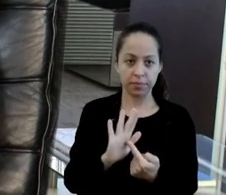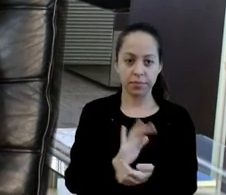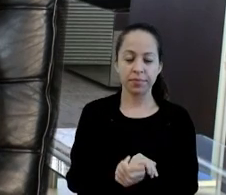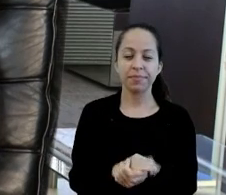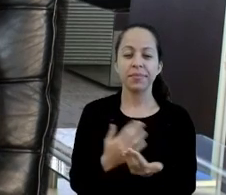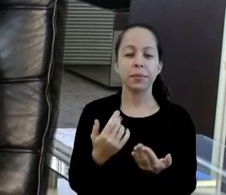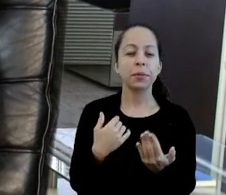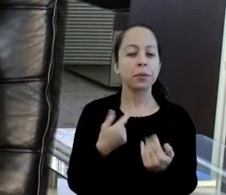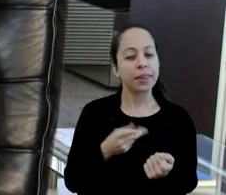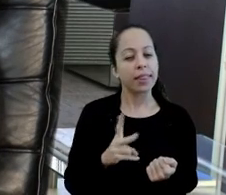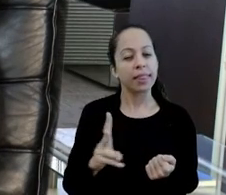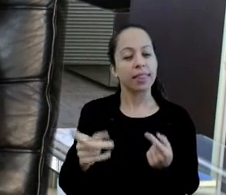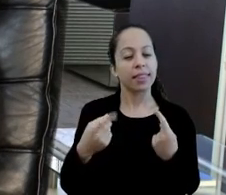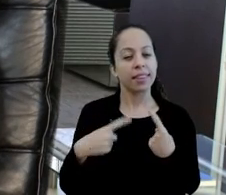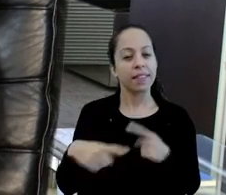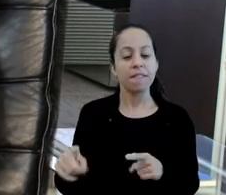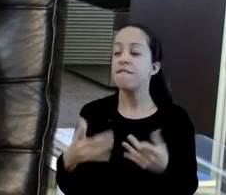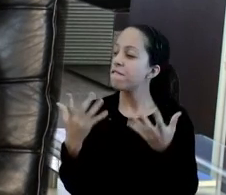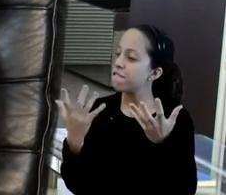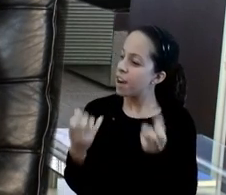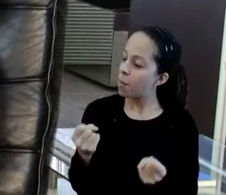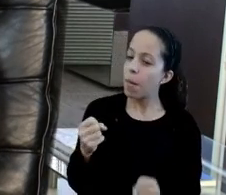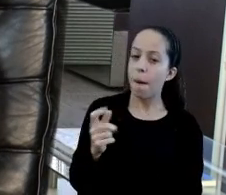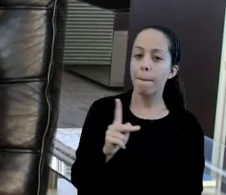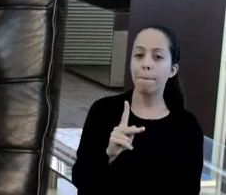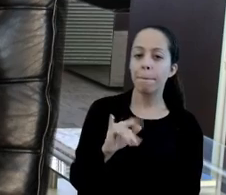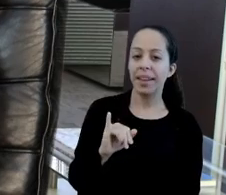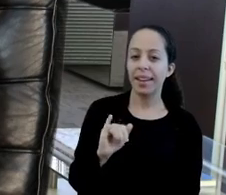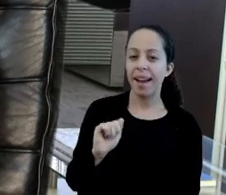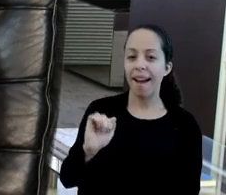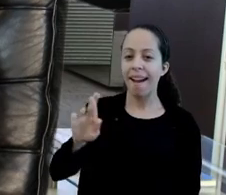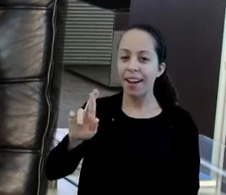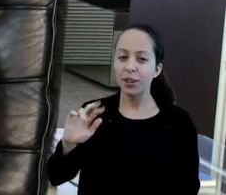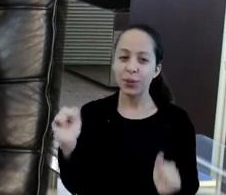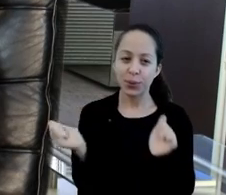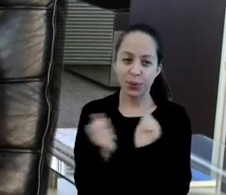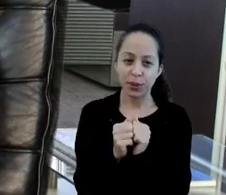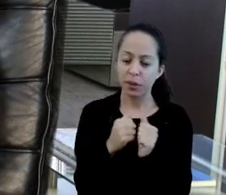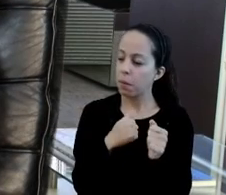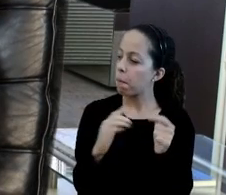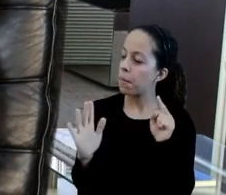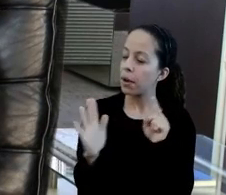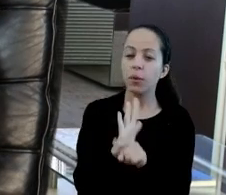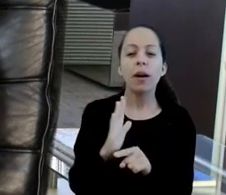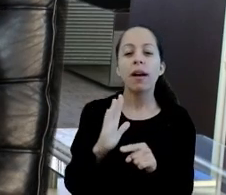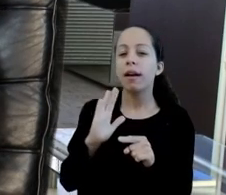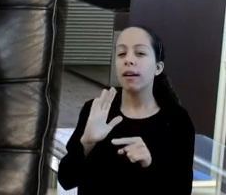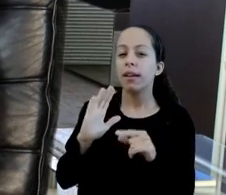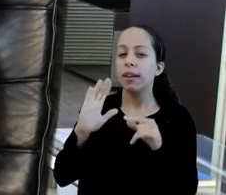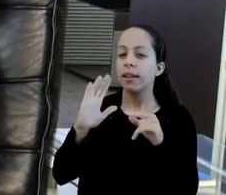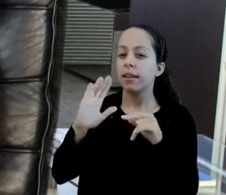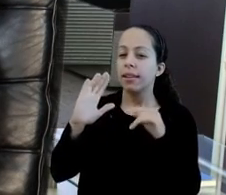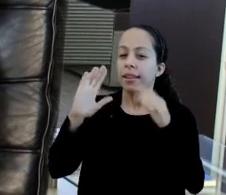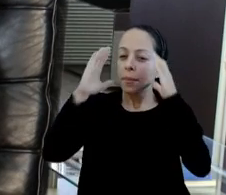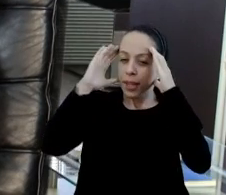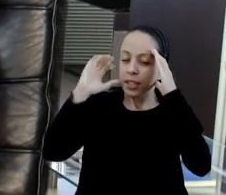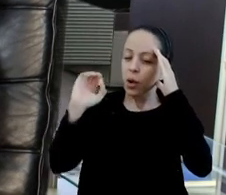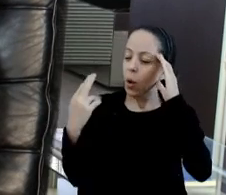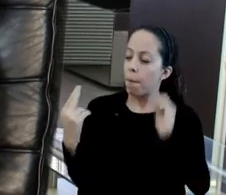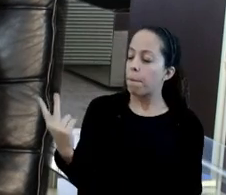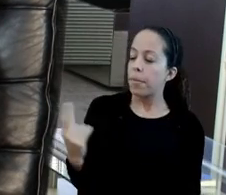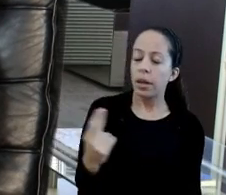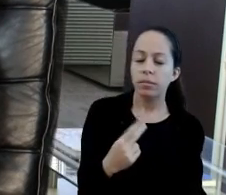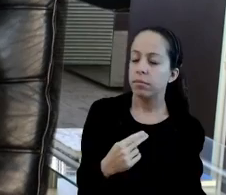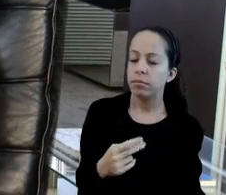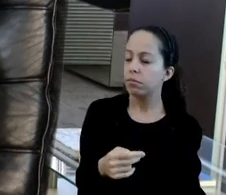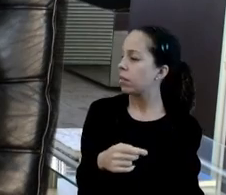eles. Vamos piar juntos. Cadê seu par? Quem é o seu par? Não, Dinorá, eu ainda não tenho. Falei,